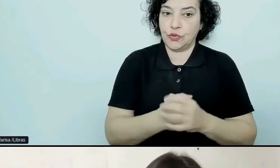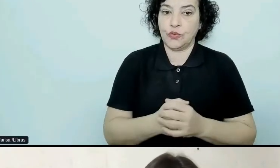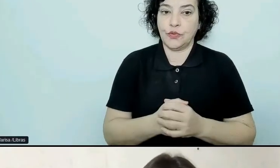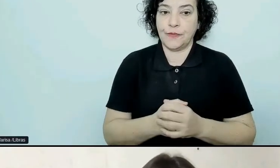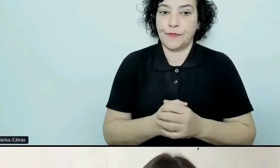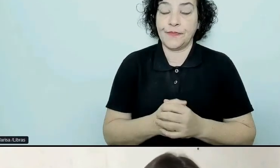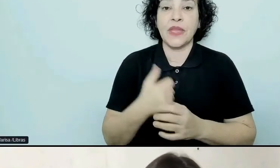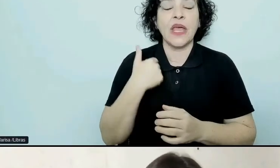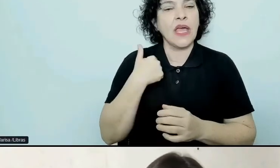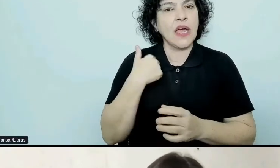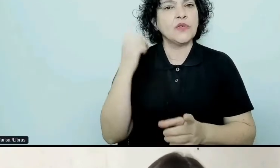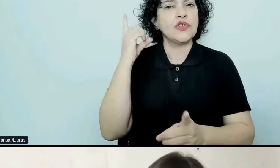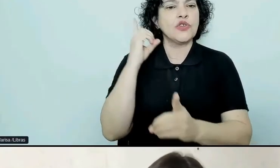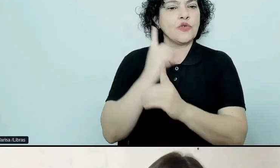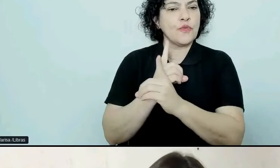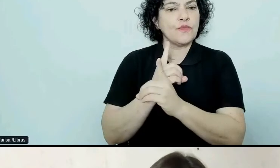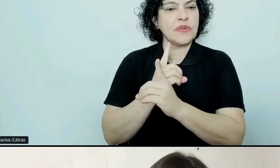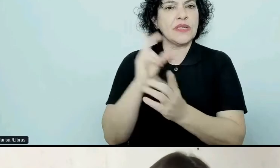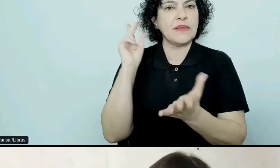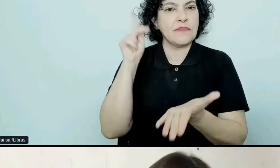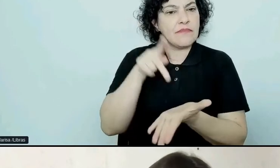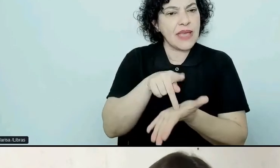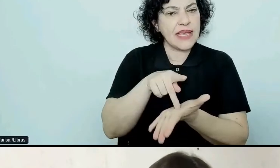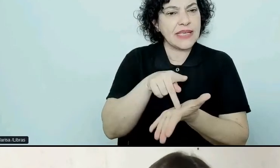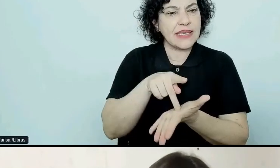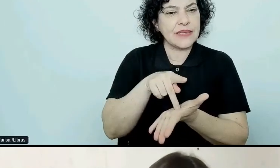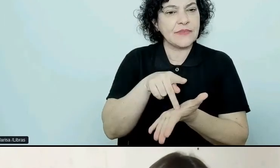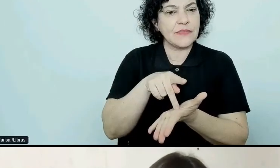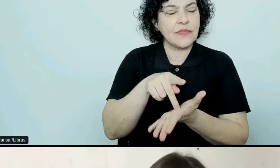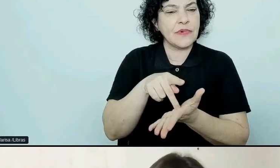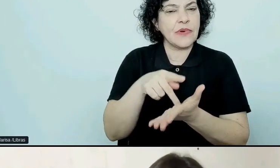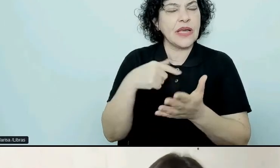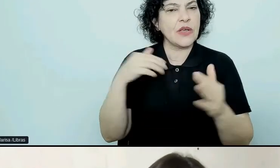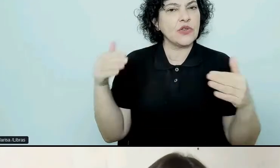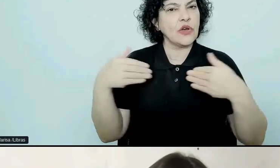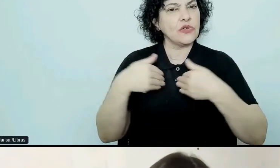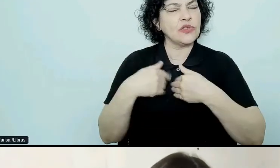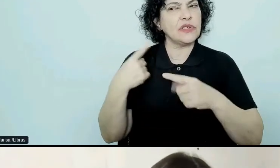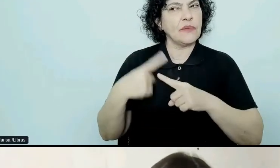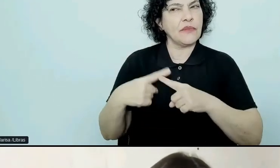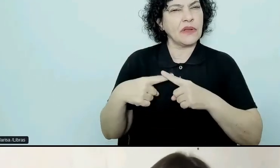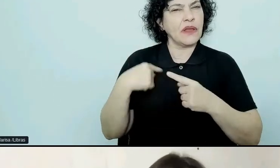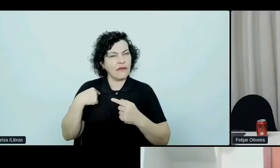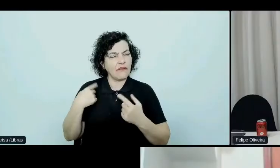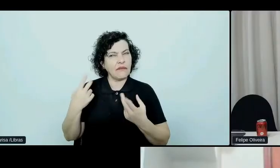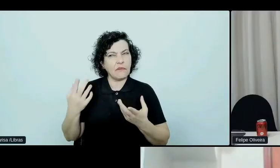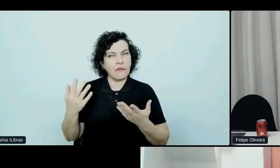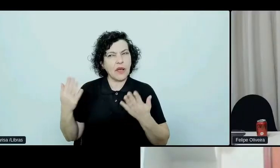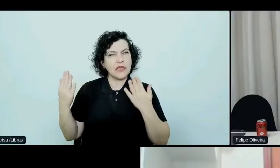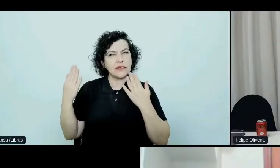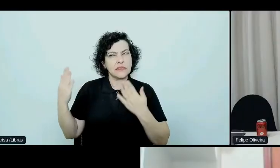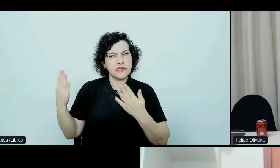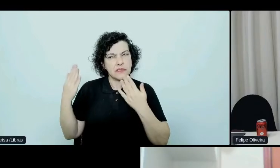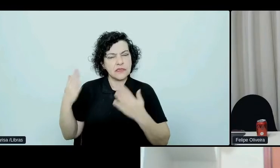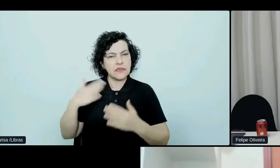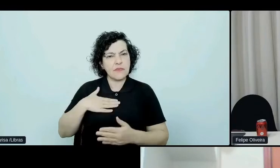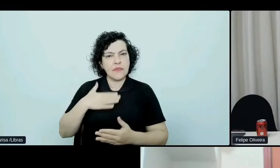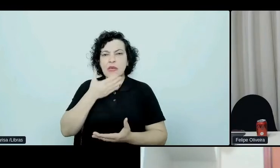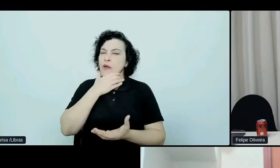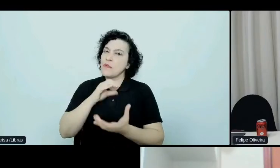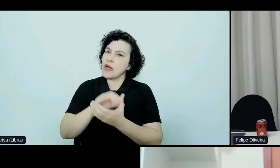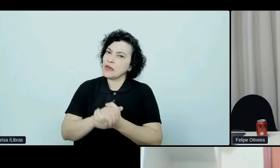Paloma, quando foi sua constatação, sou autista? Bom, eu recebi meu diagnóstico no final de